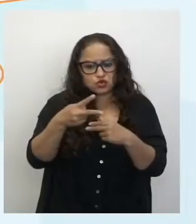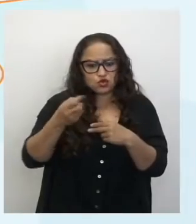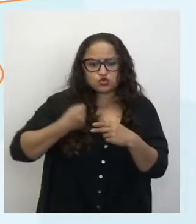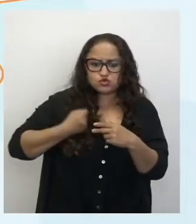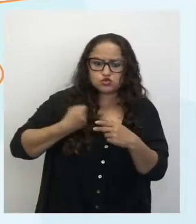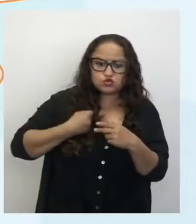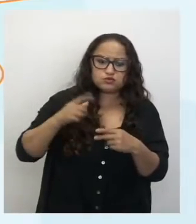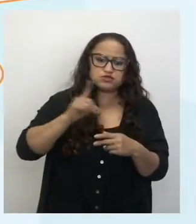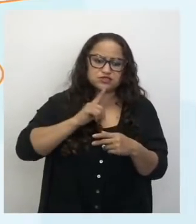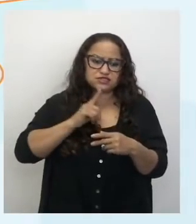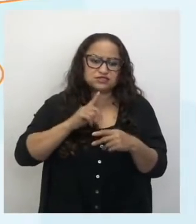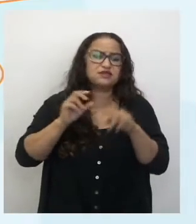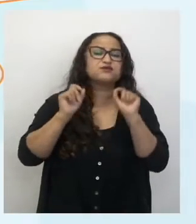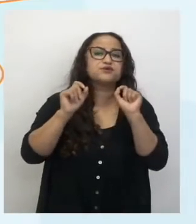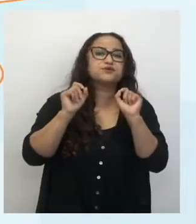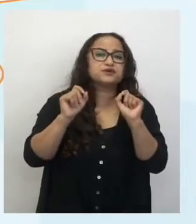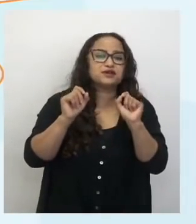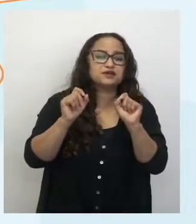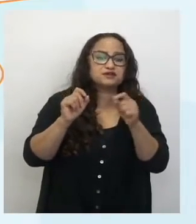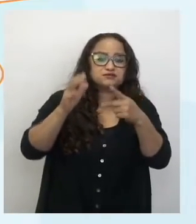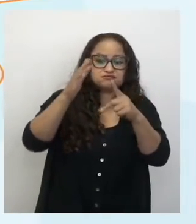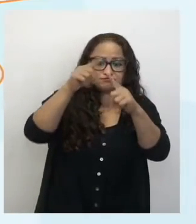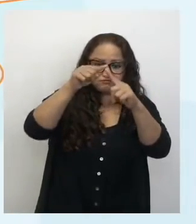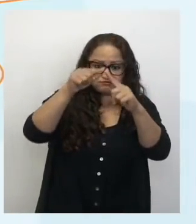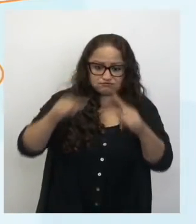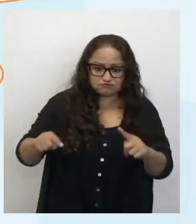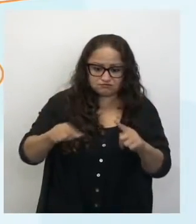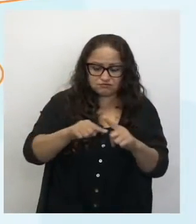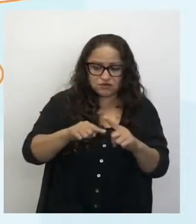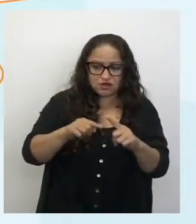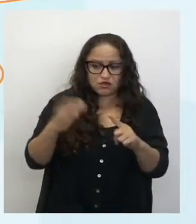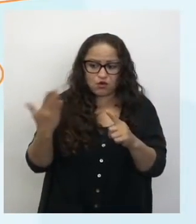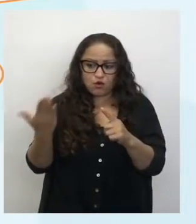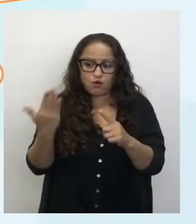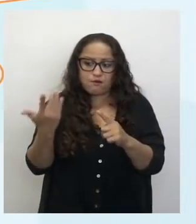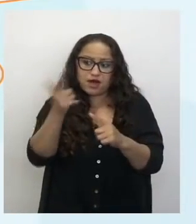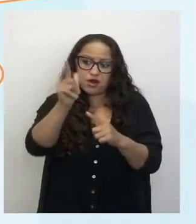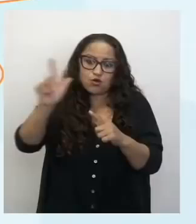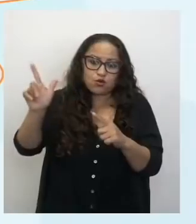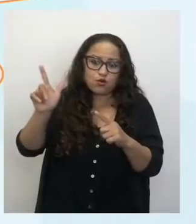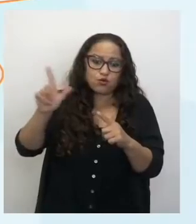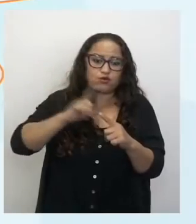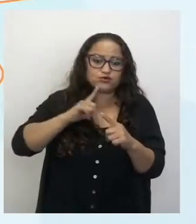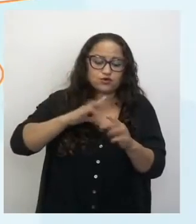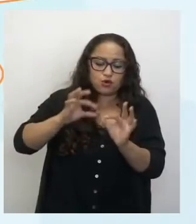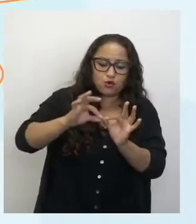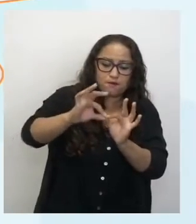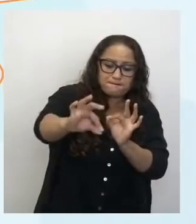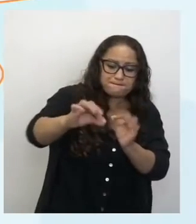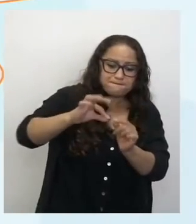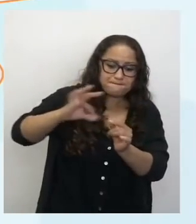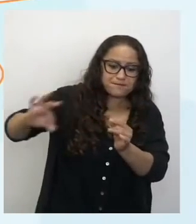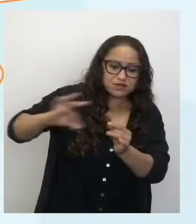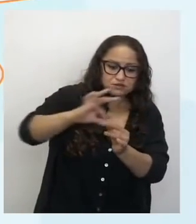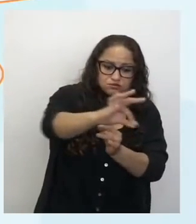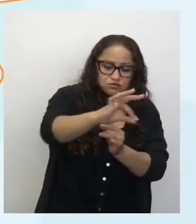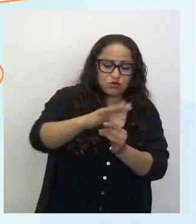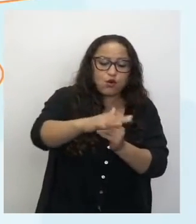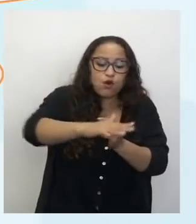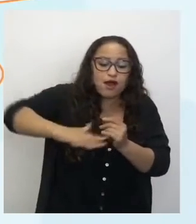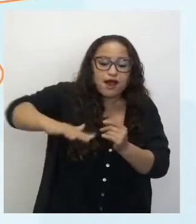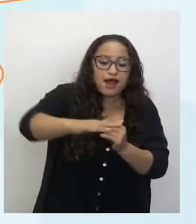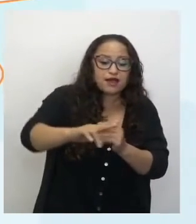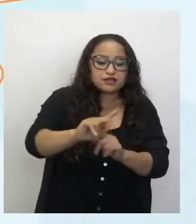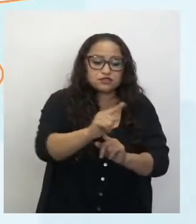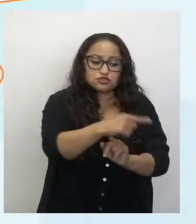as coisas que a gente está comparando? O lado de um com o lado do outro, ou o perímetro de um com o perímetro do outro, ou a área de um com a área